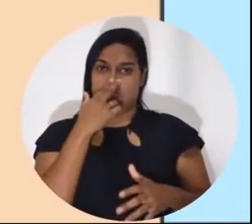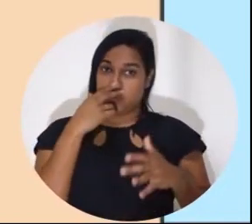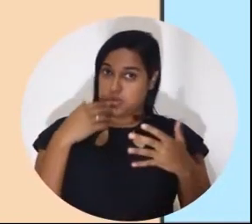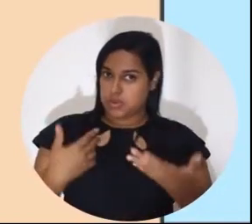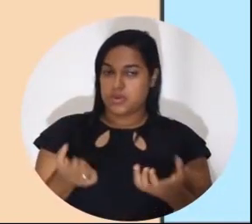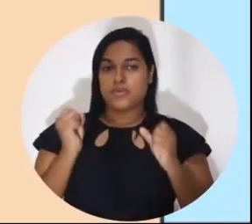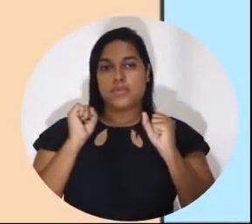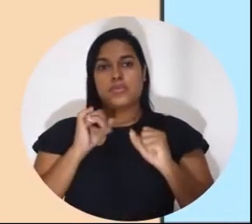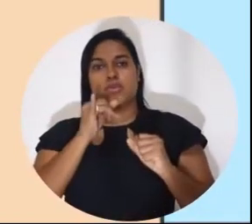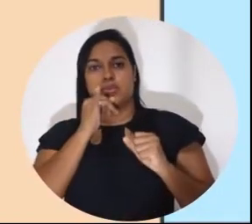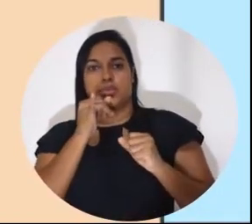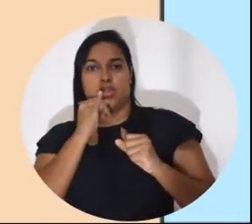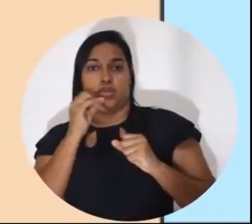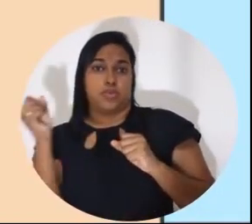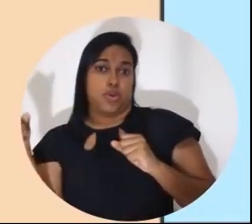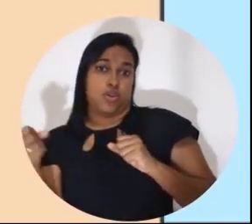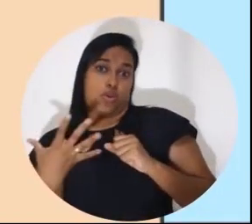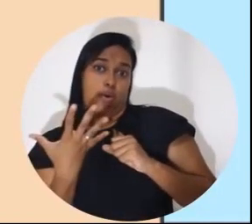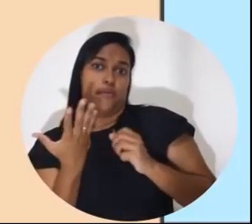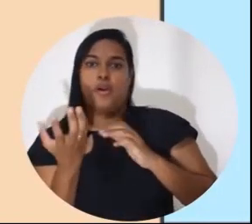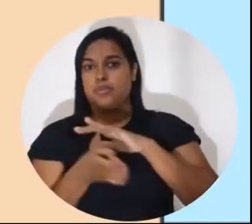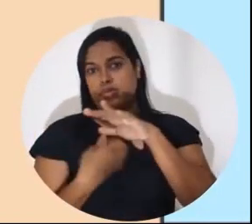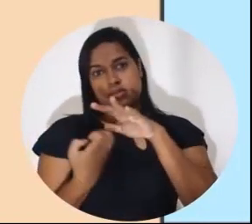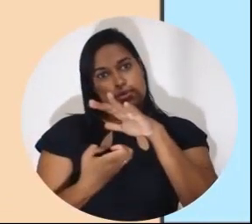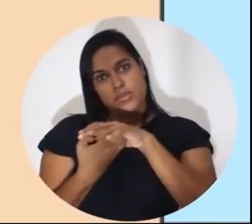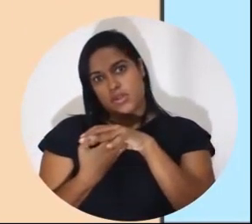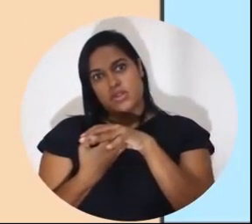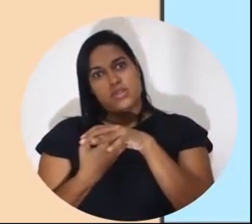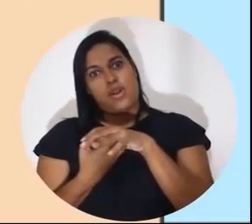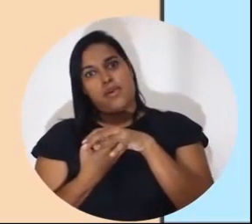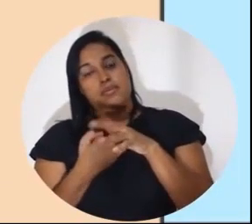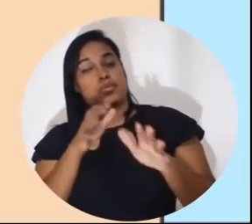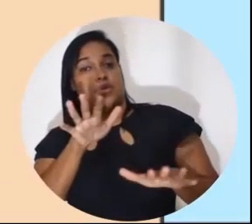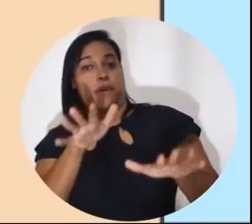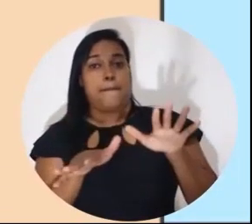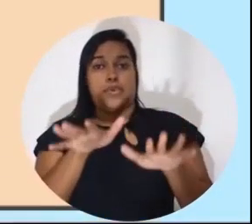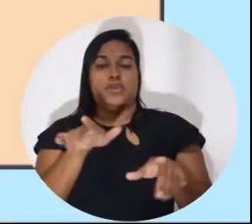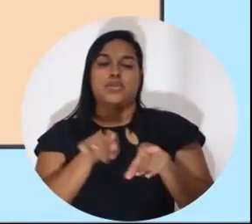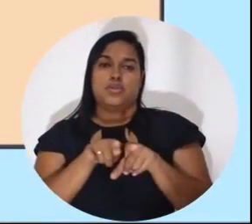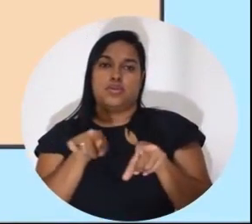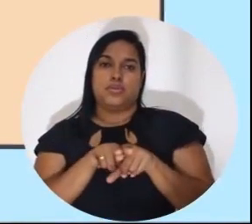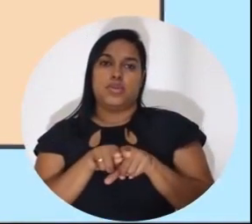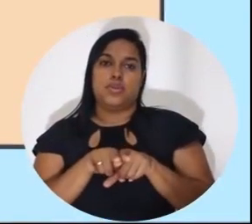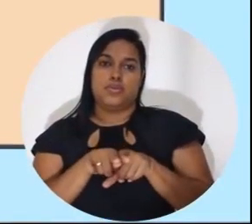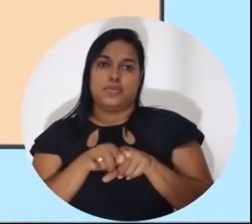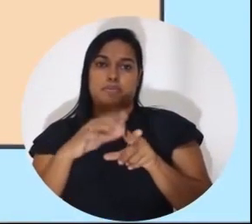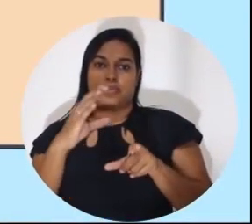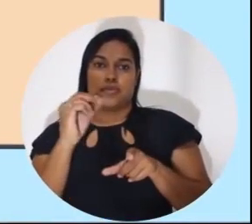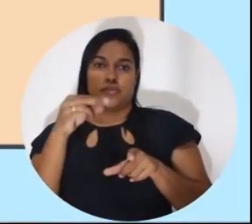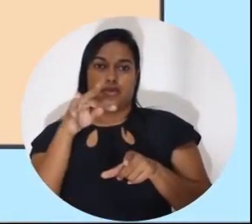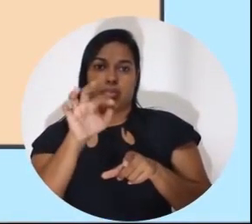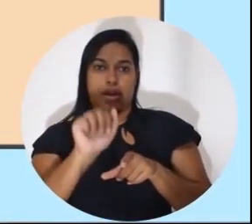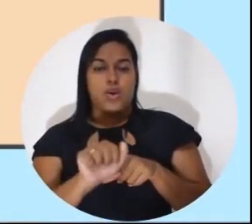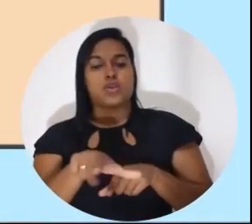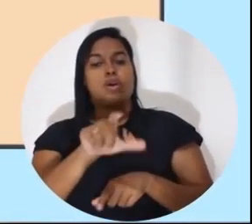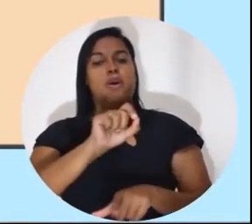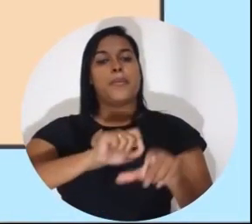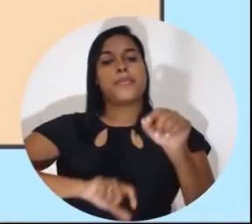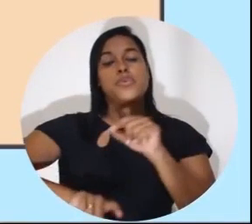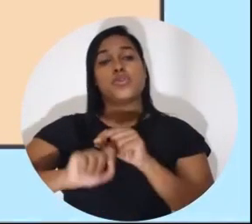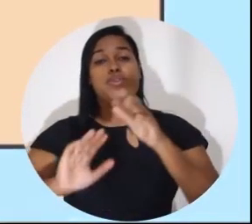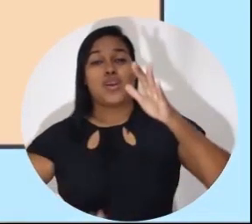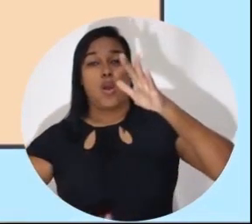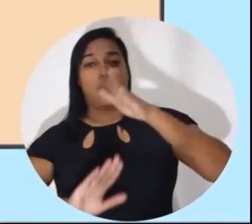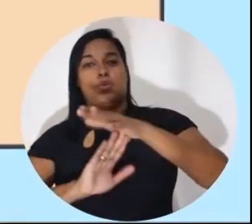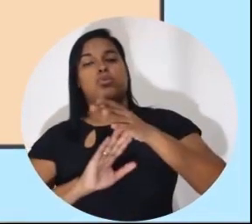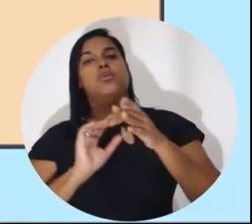Podem reinvestir também em uma nova unidade, isso varia muito. Na conta erro e omissões, que é nossa